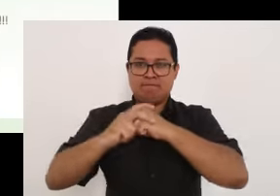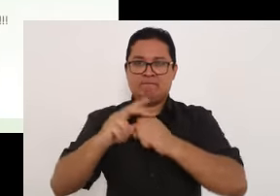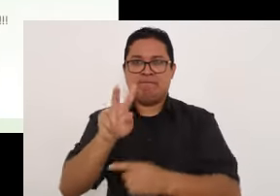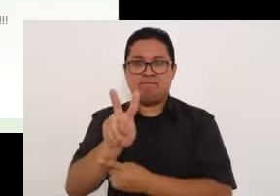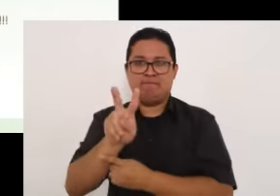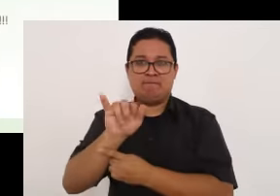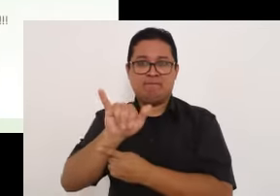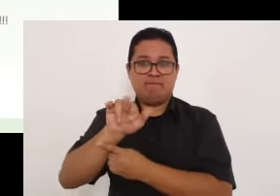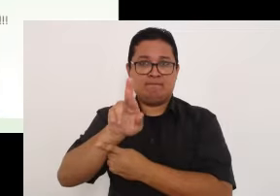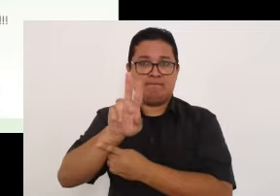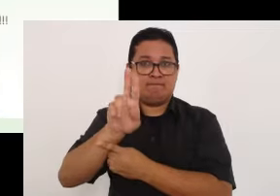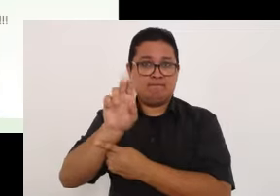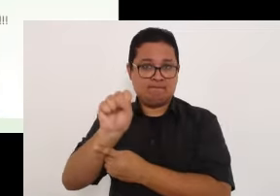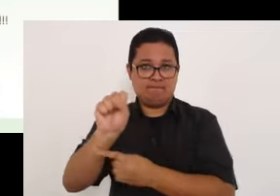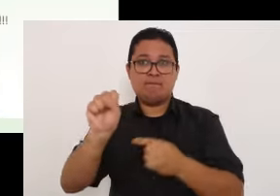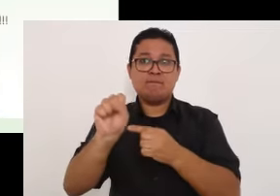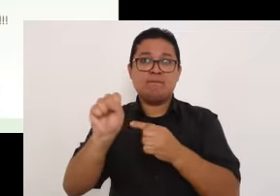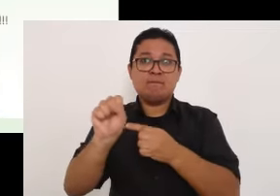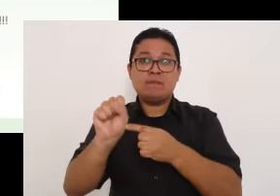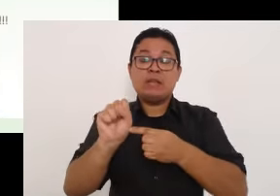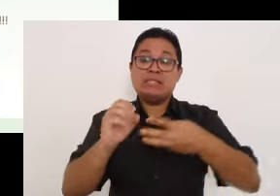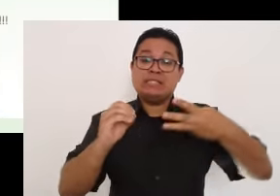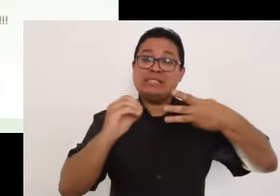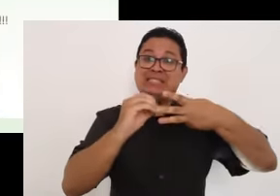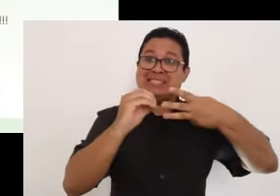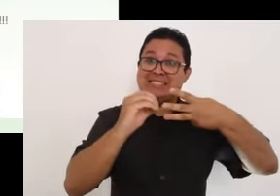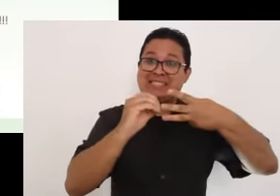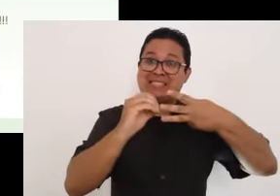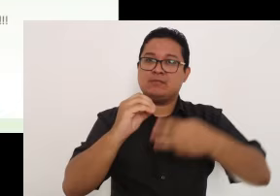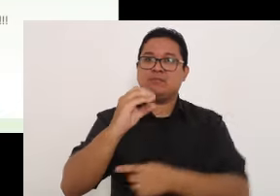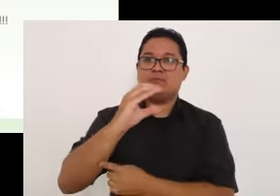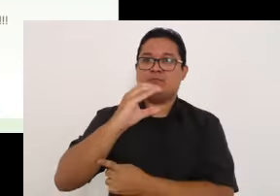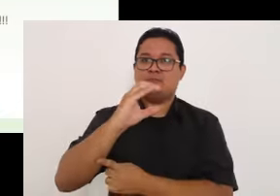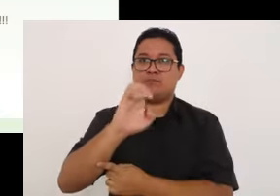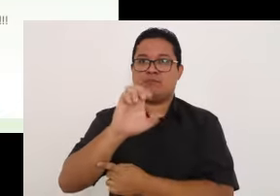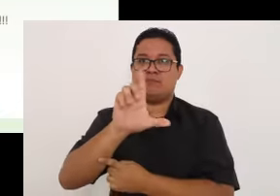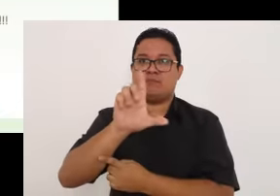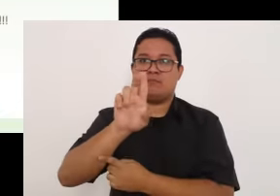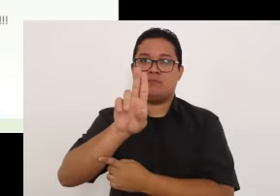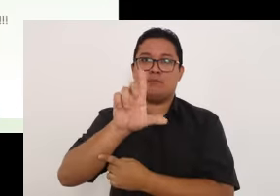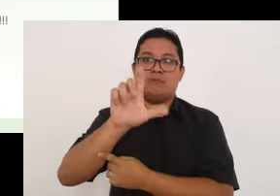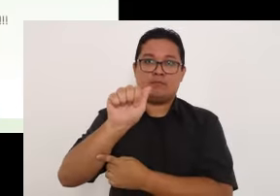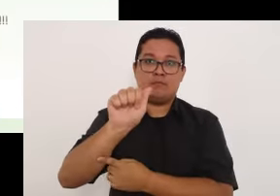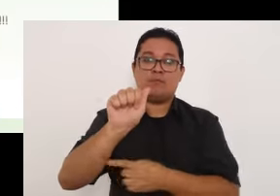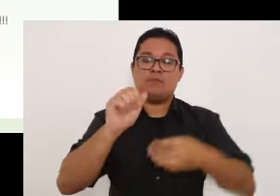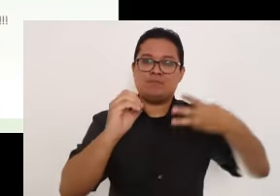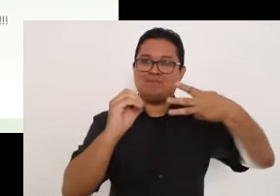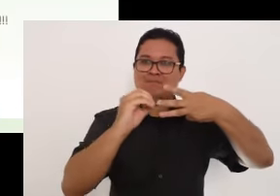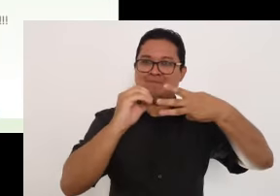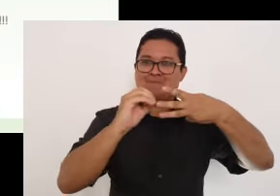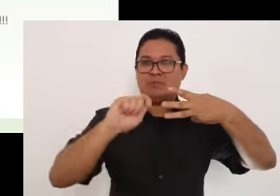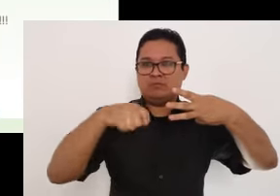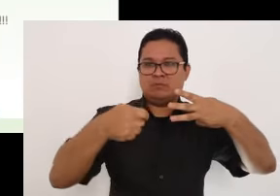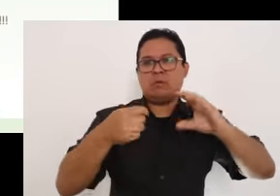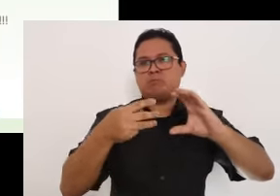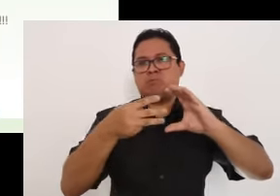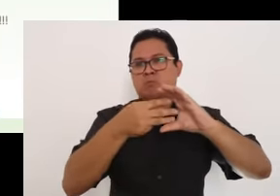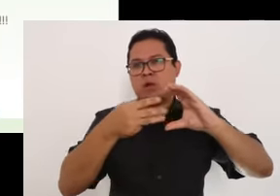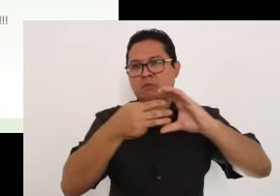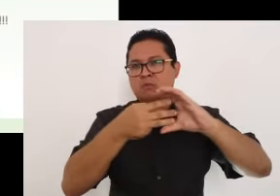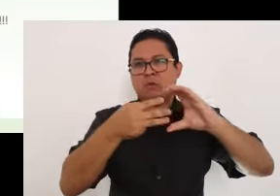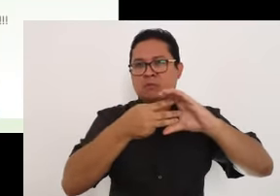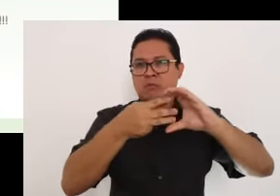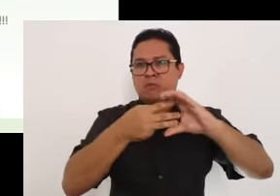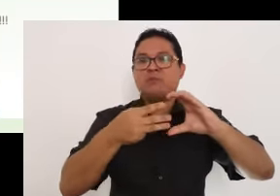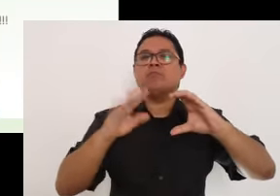têm células. Quando vocês começam o estudo lá da biologia, a gente sempre fala que todo ser vivo é formado por célula.